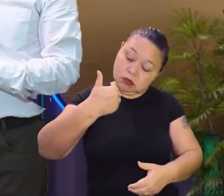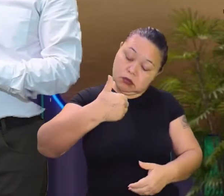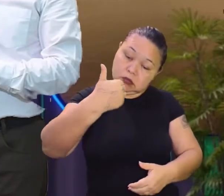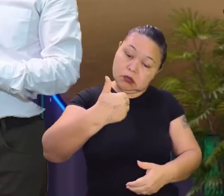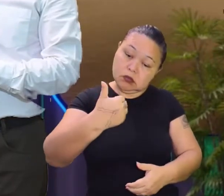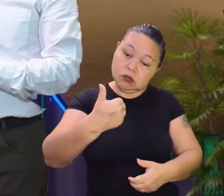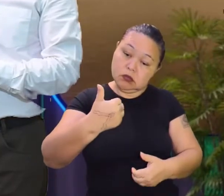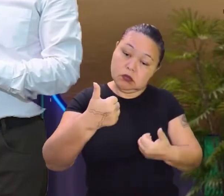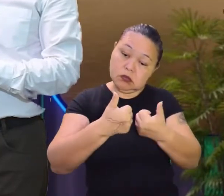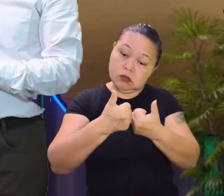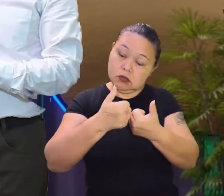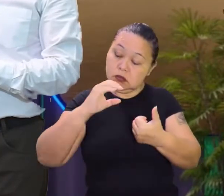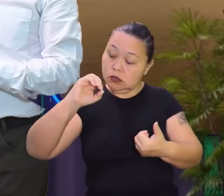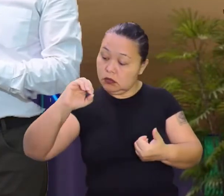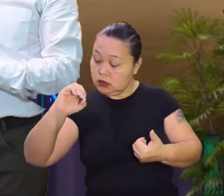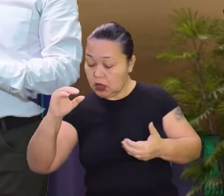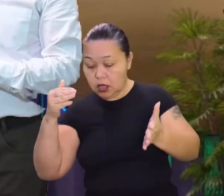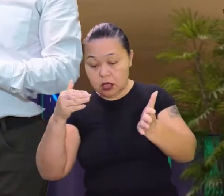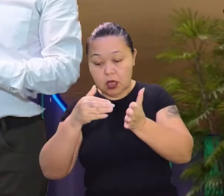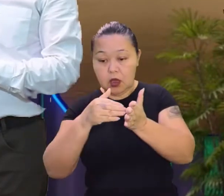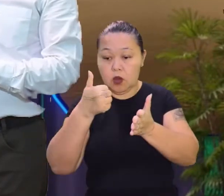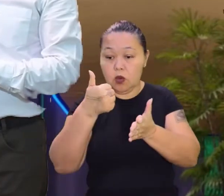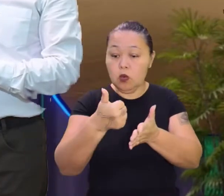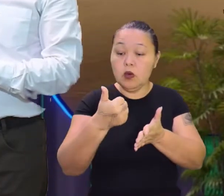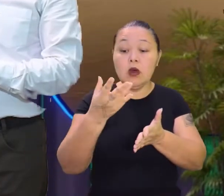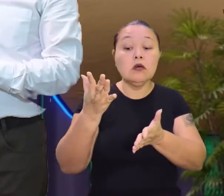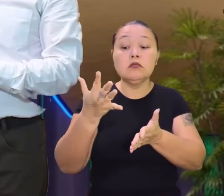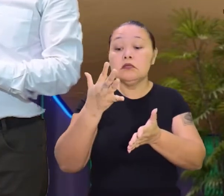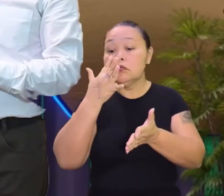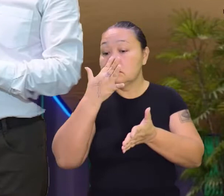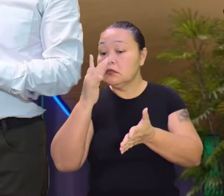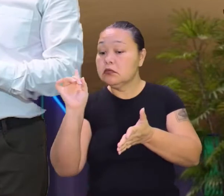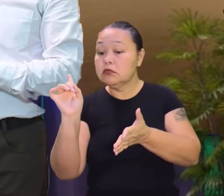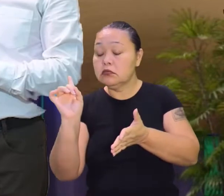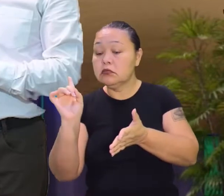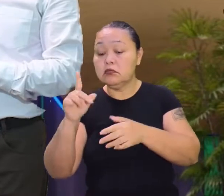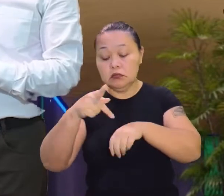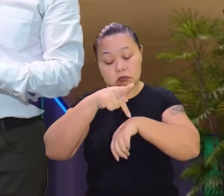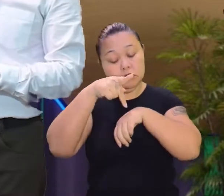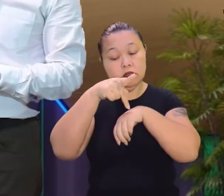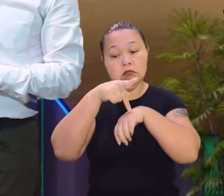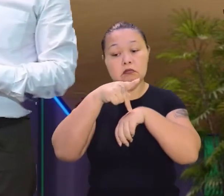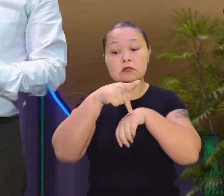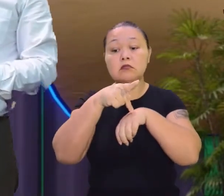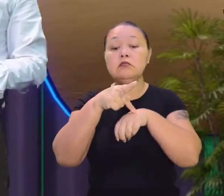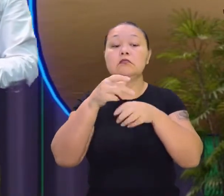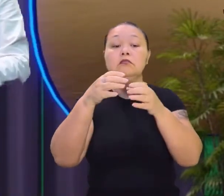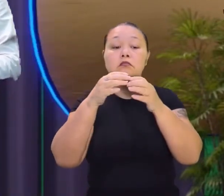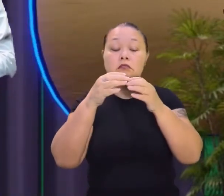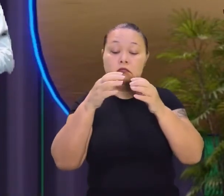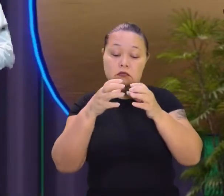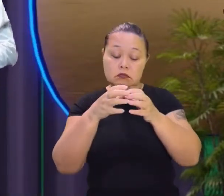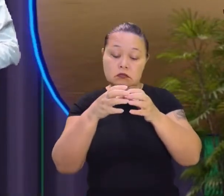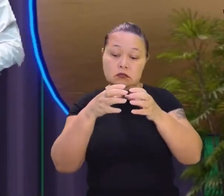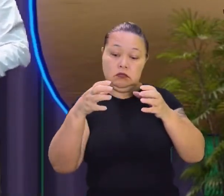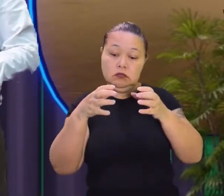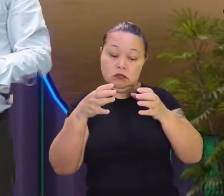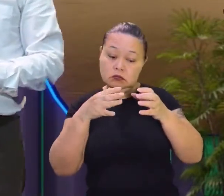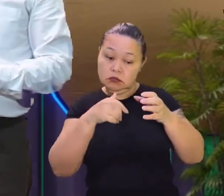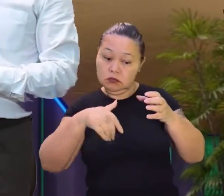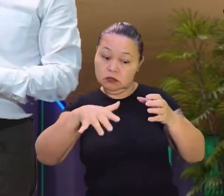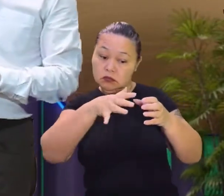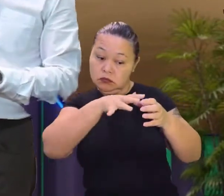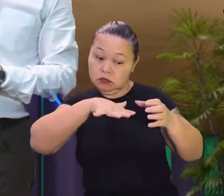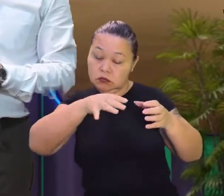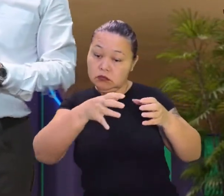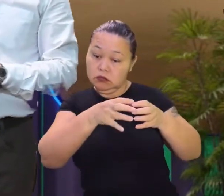chegar de 0 a 1, né? A gente vai observar o quê? Esse país tem uma grande concentração de renda. Então, quando a